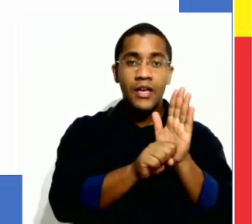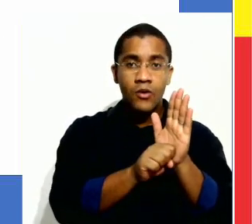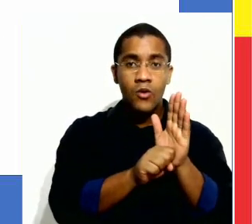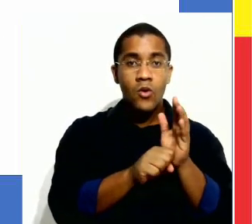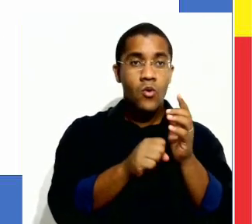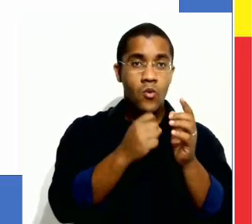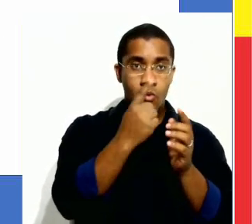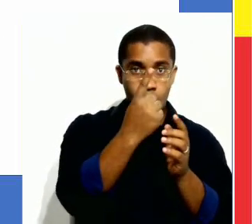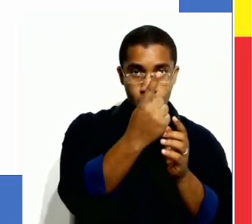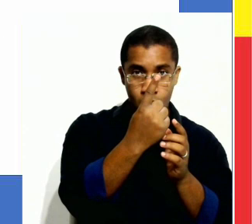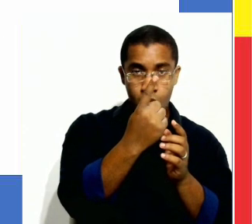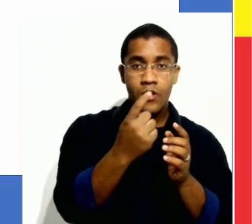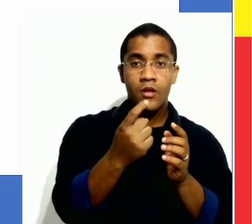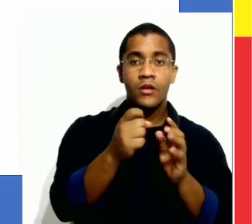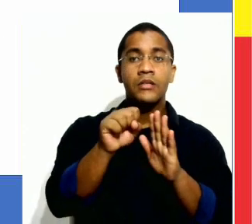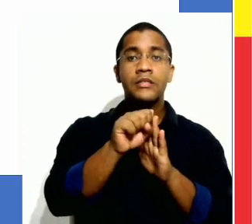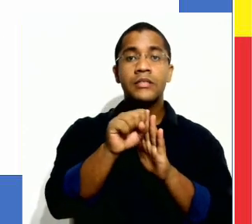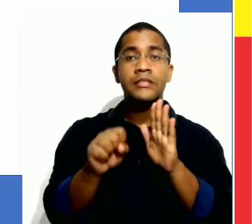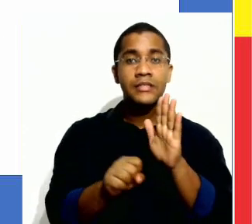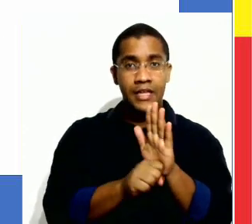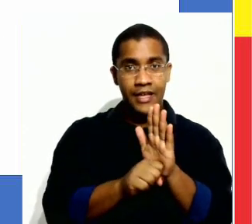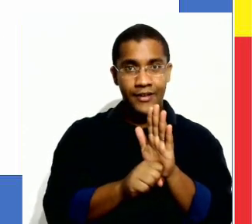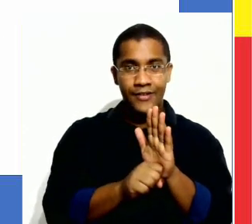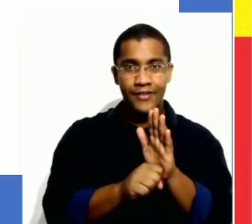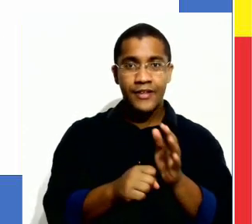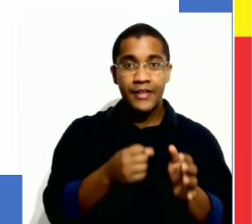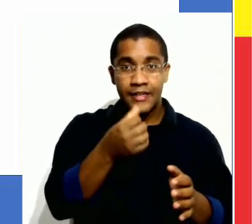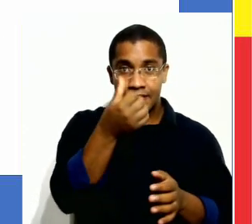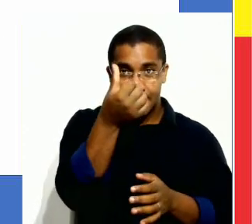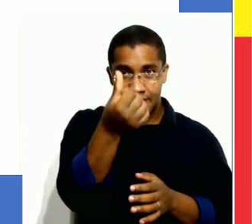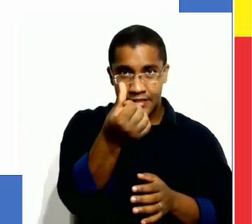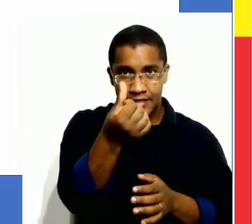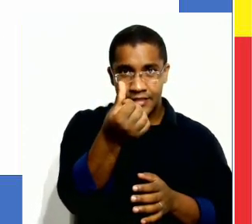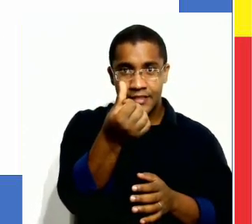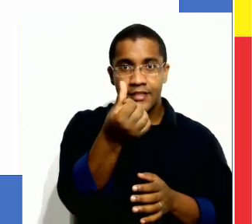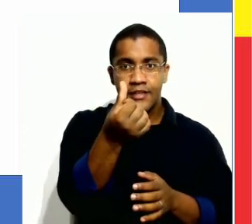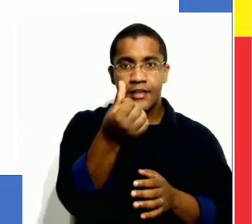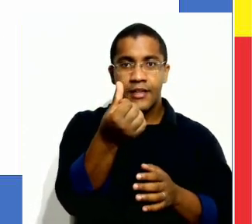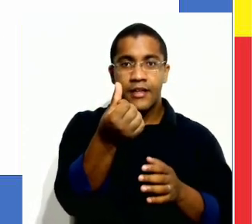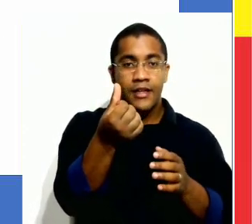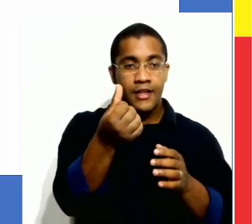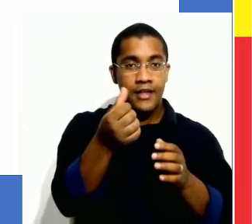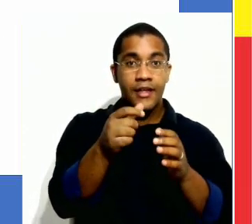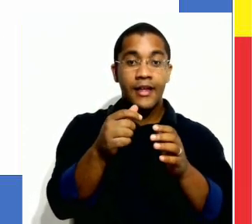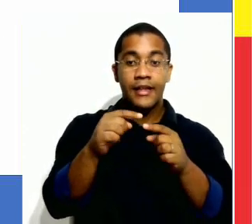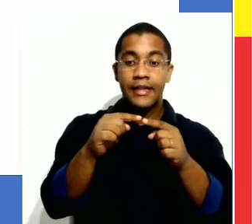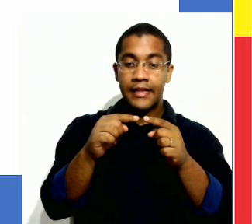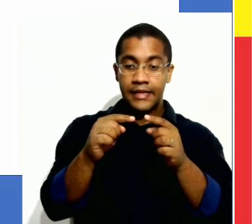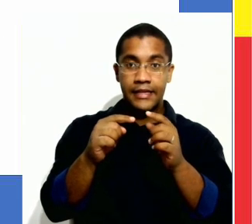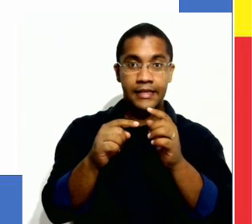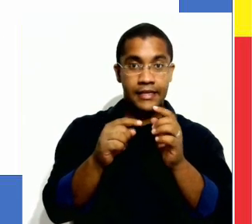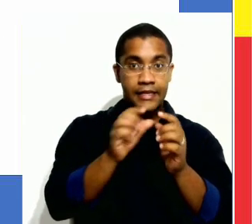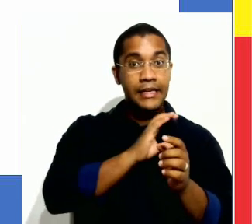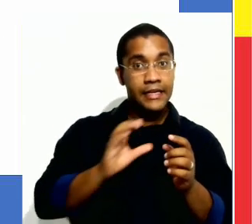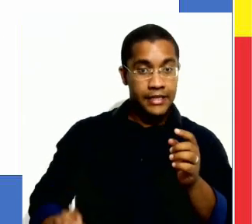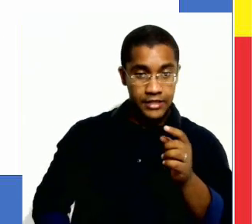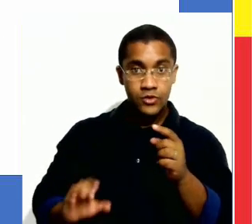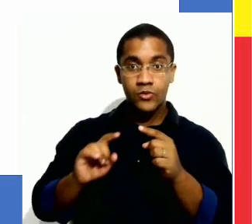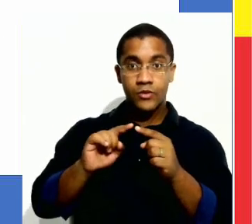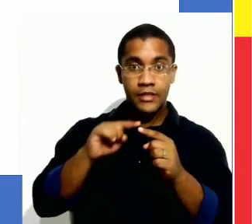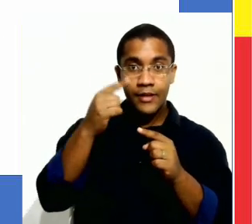Século I e século VI, né, depois de Cristo. Ao lado de quem?